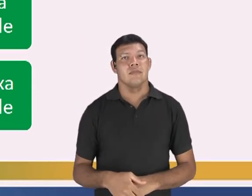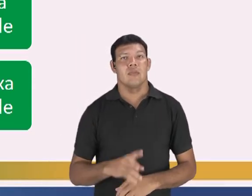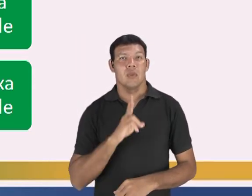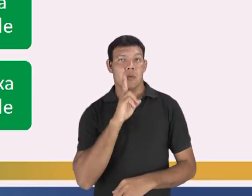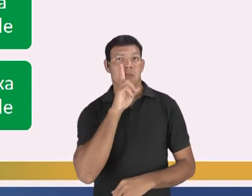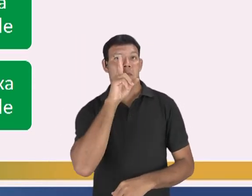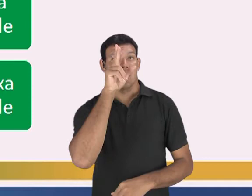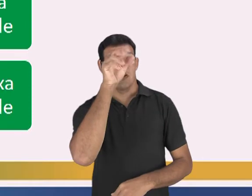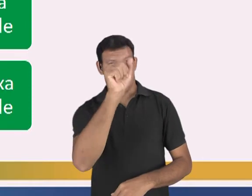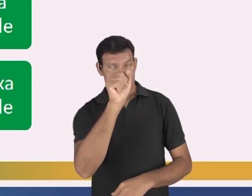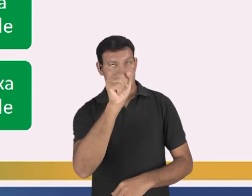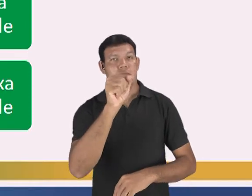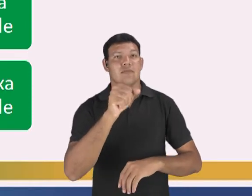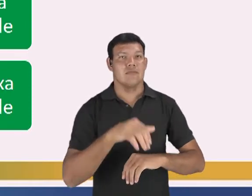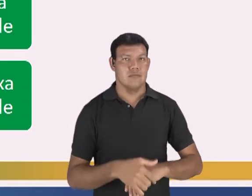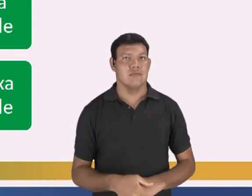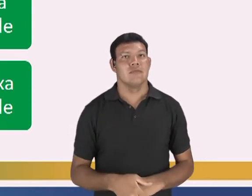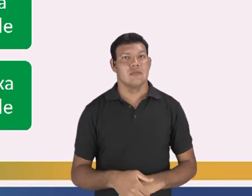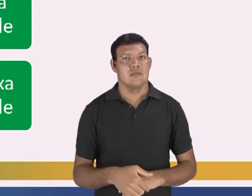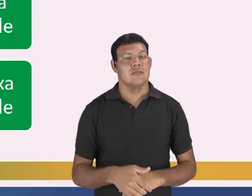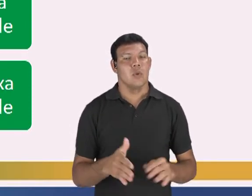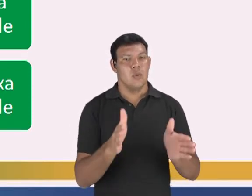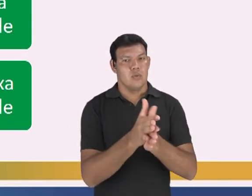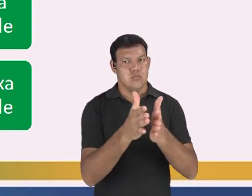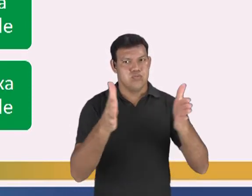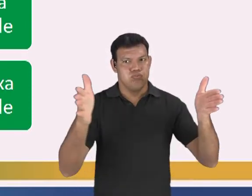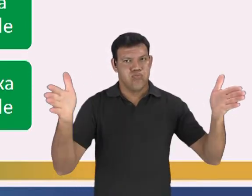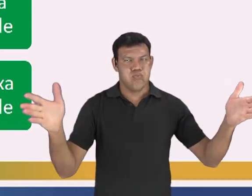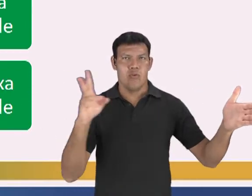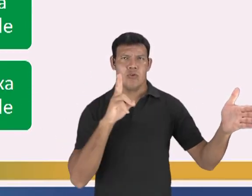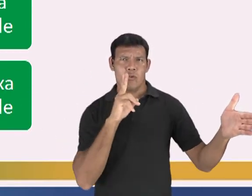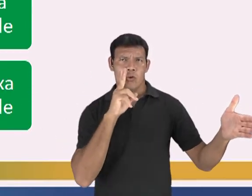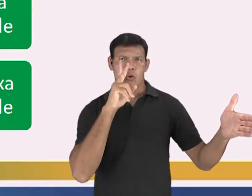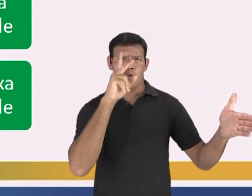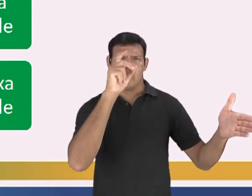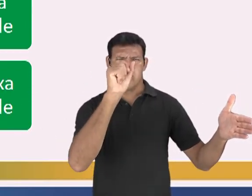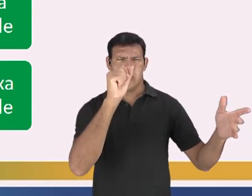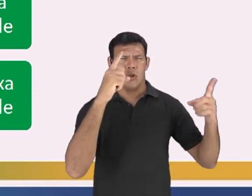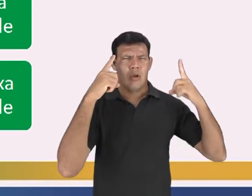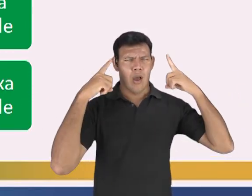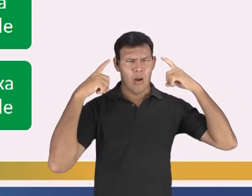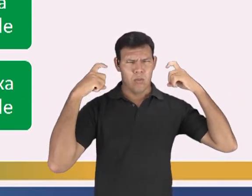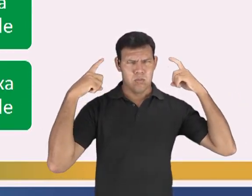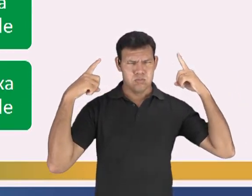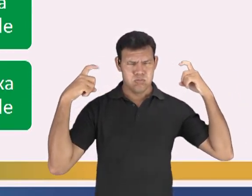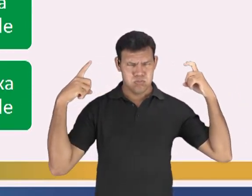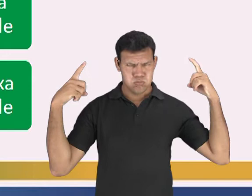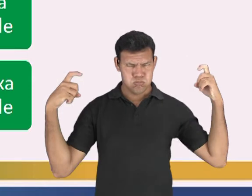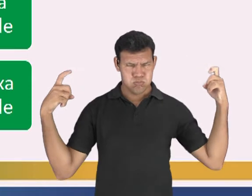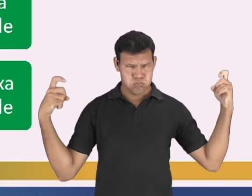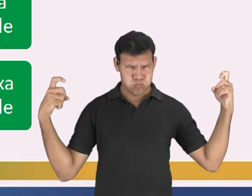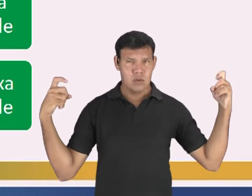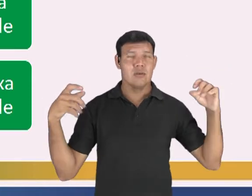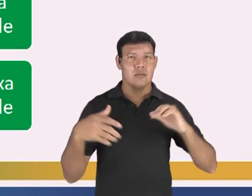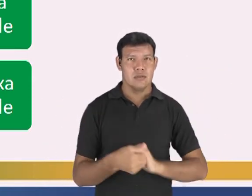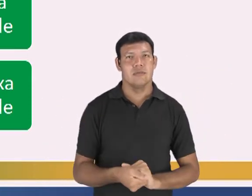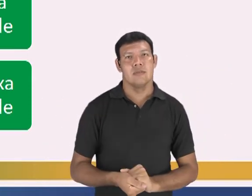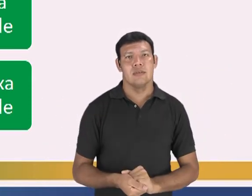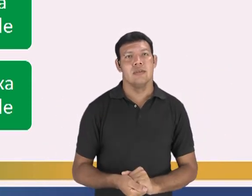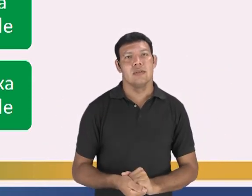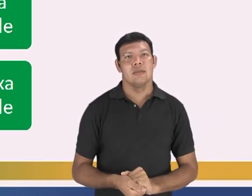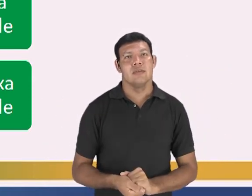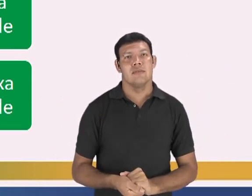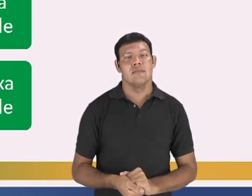fortes, quando eu tenho uma intensidade maior, eu tenho uma maior amplitude, quantidade de som, ou eu tenho